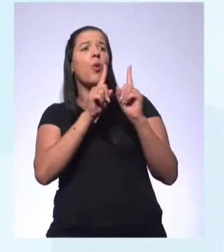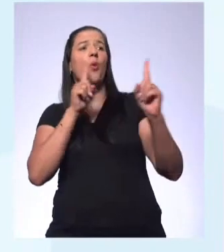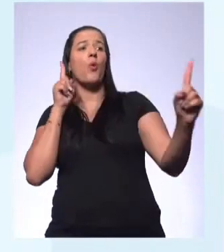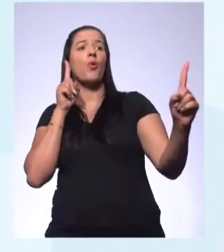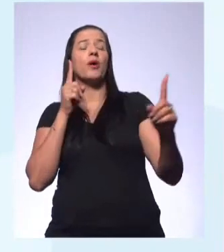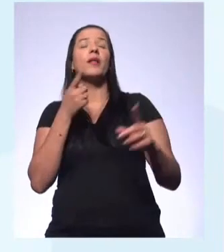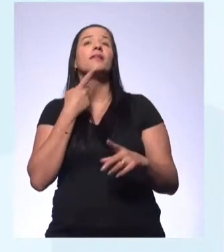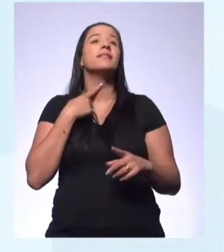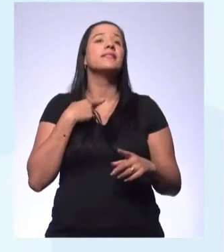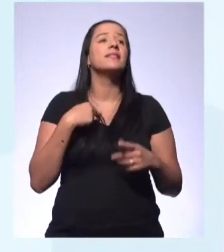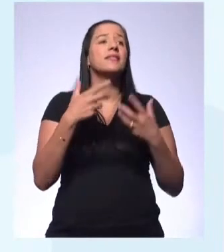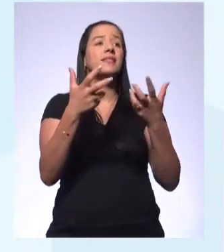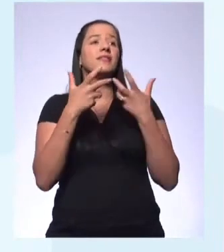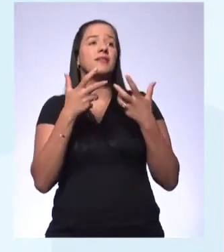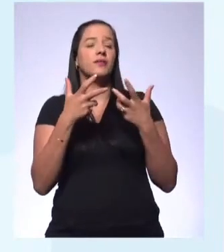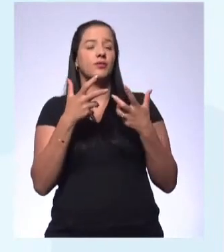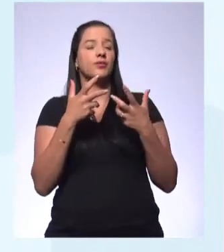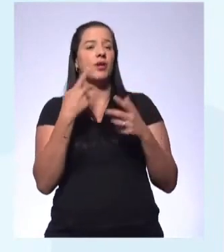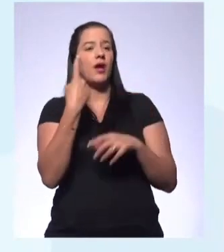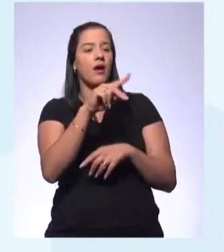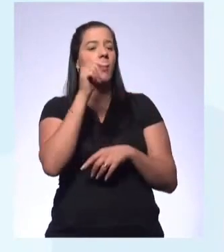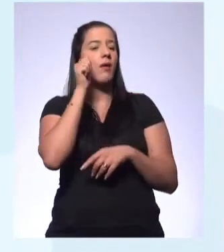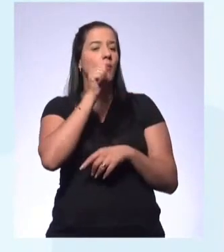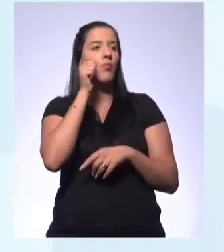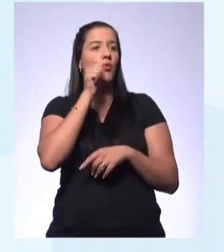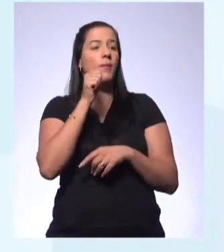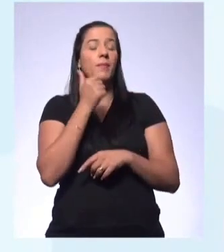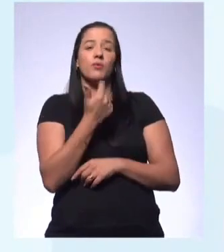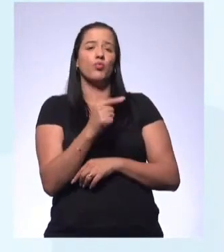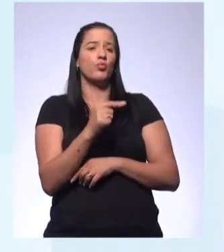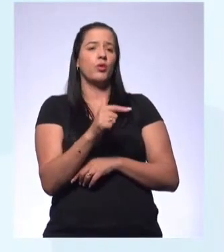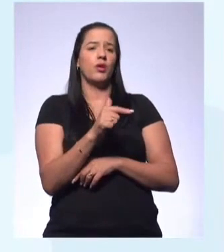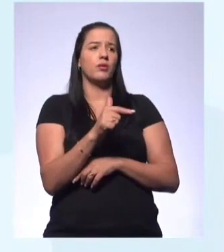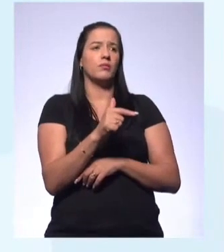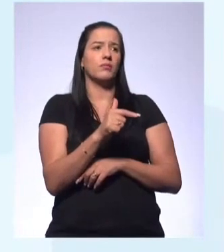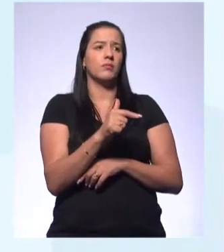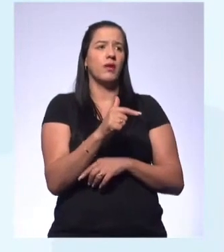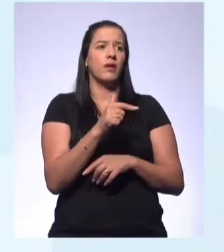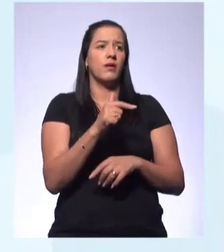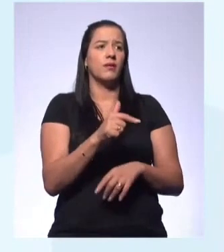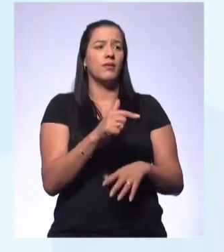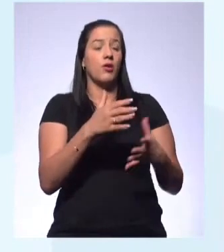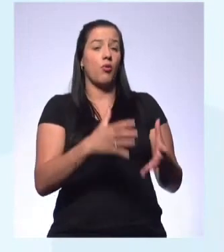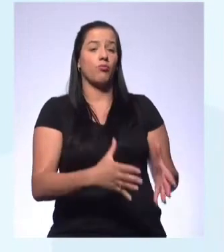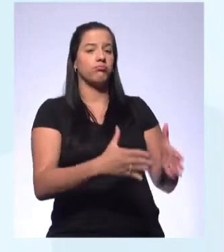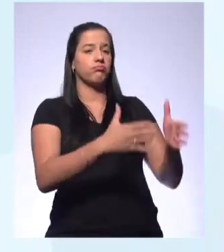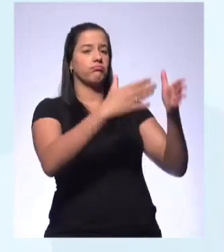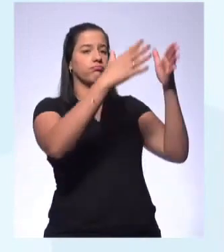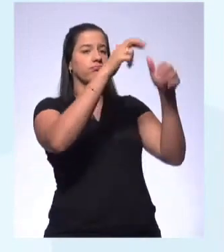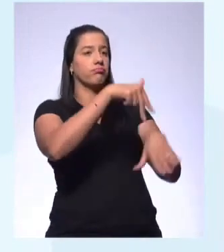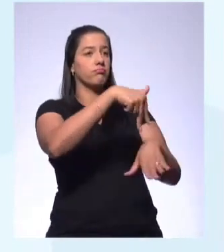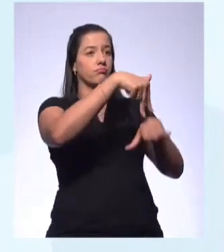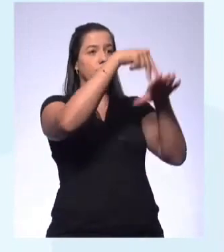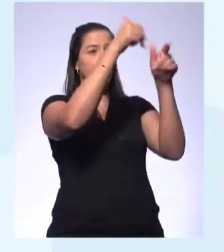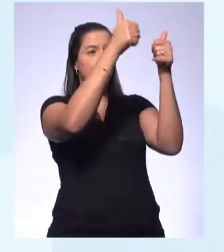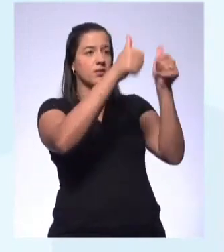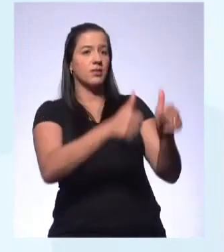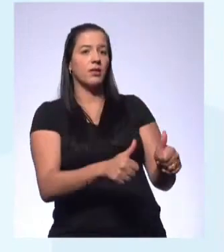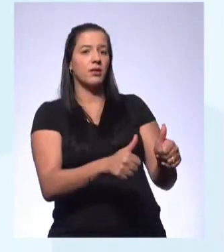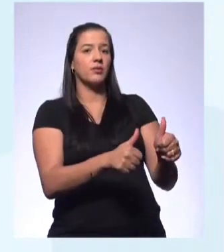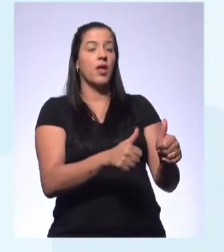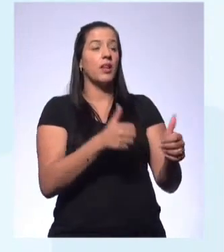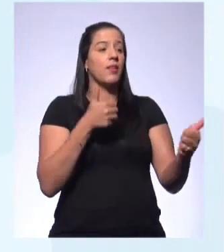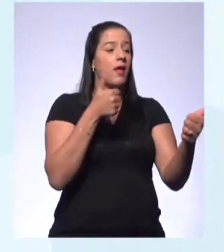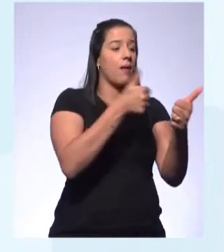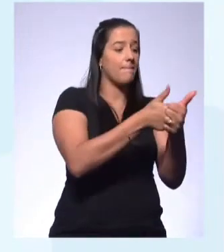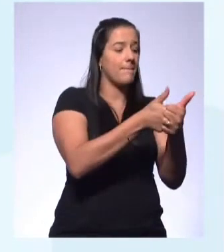cara deseja ter aquela mulher, mas ele não tem, como uma estátua de ébano ambulante. Ela tá longe dele, ela não tá